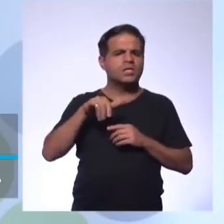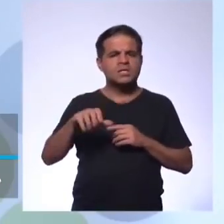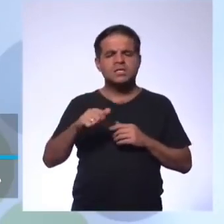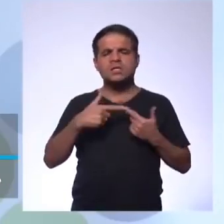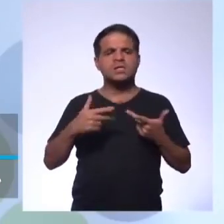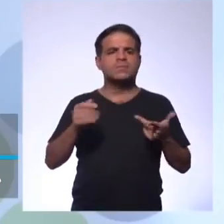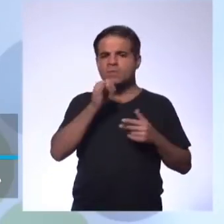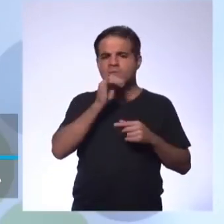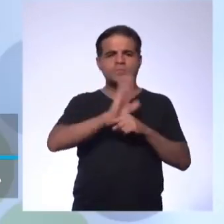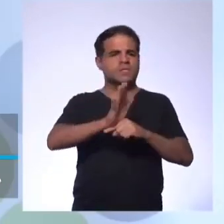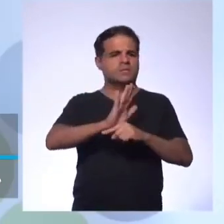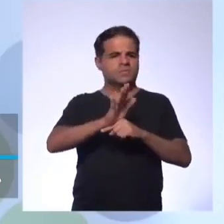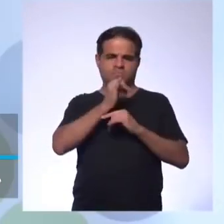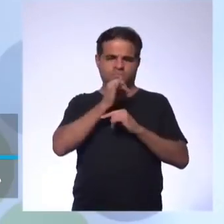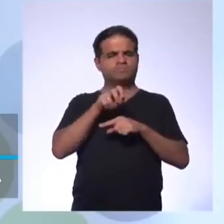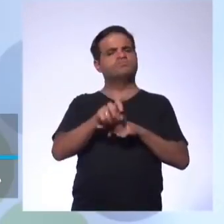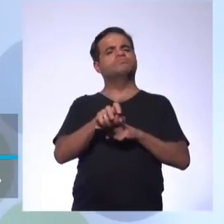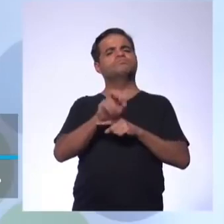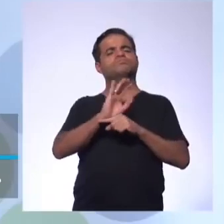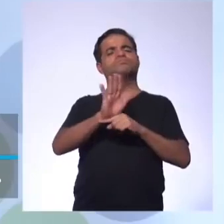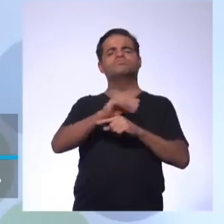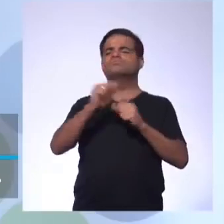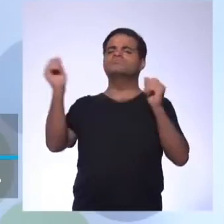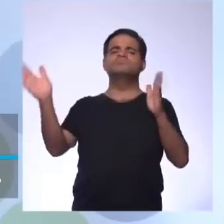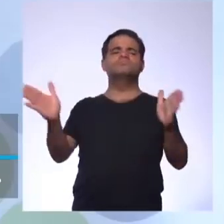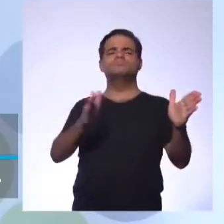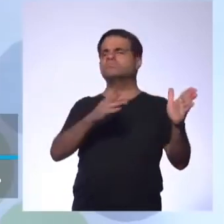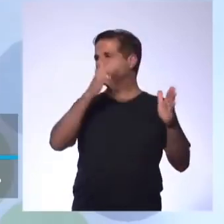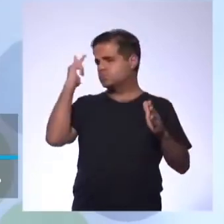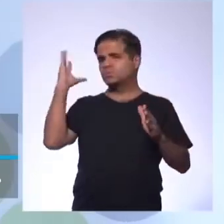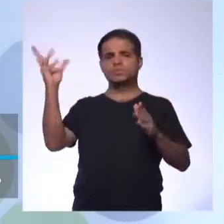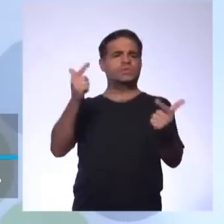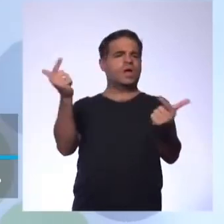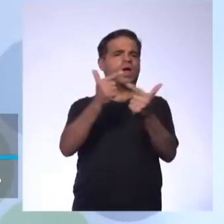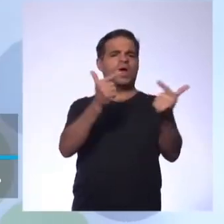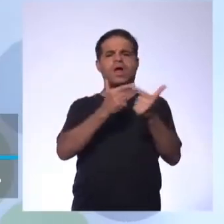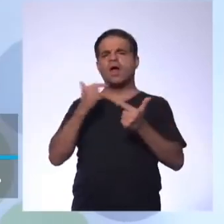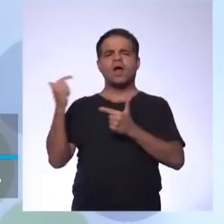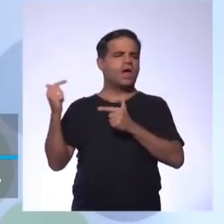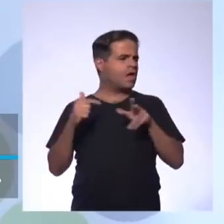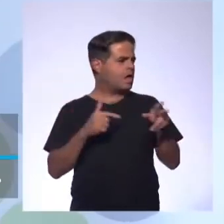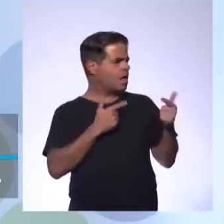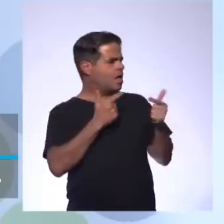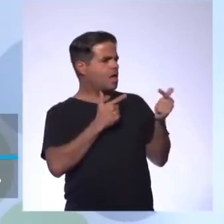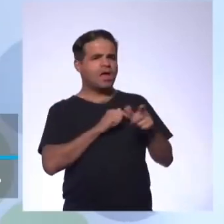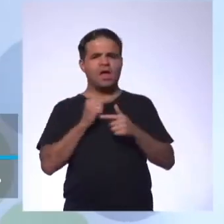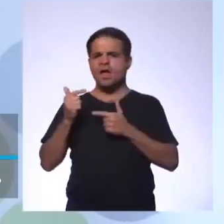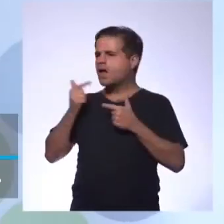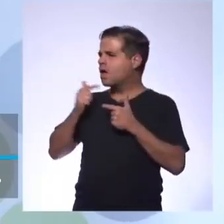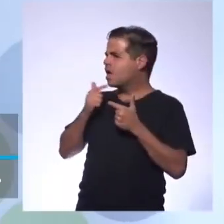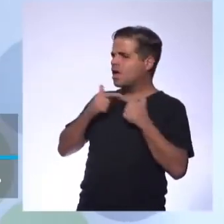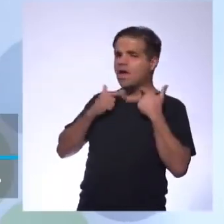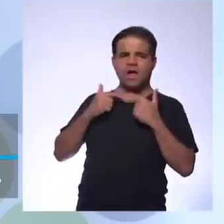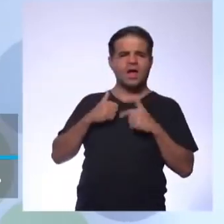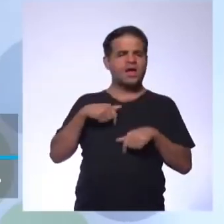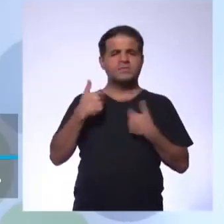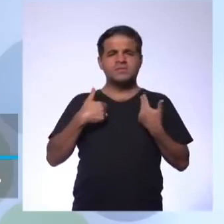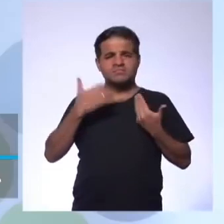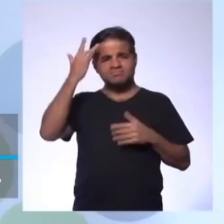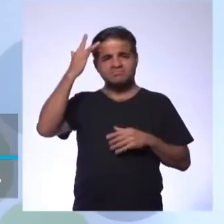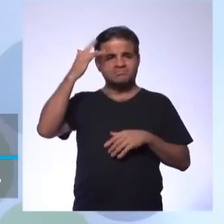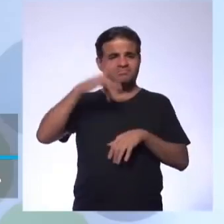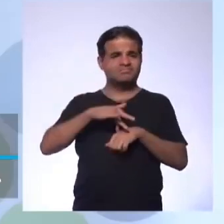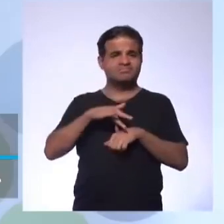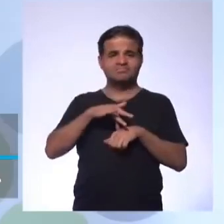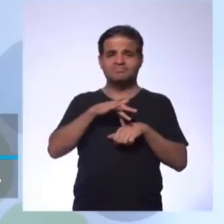Você está no cinema, aí você vê que está todo mundo dando risada. Você olha para os lados, né? E você não achou graça. Aí